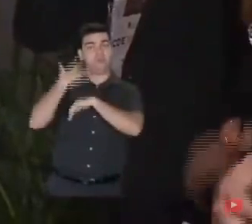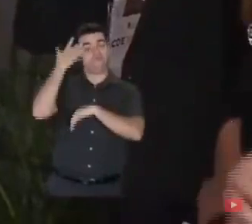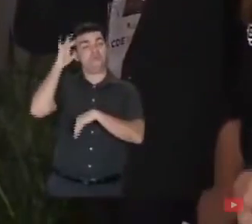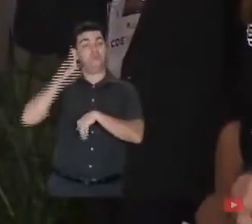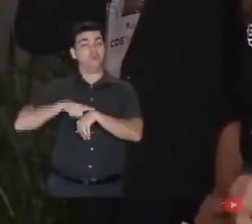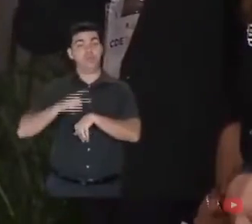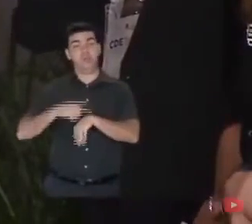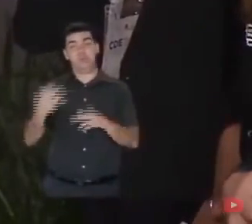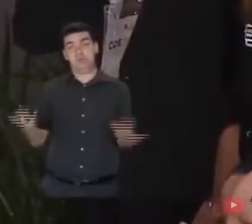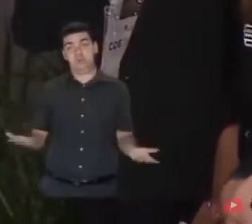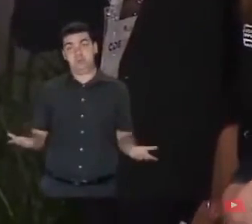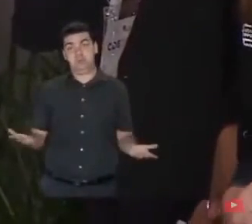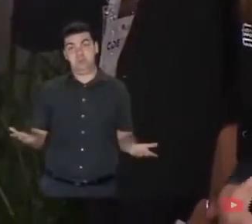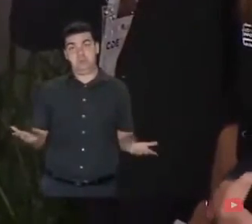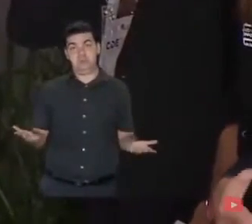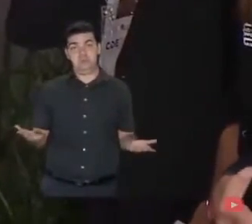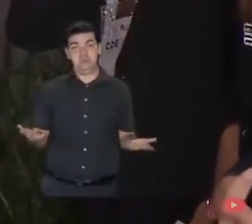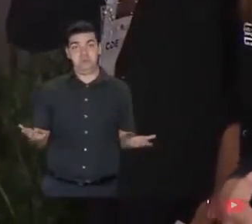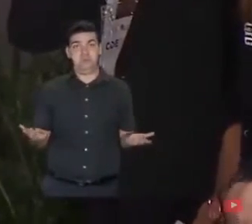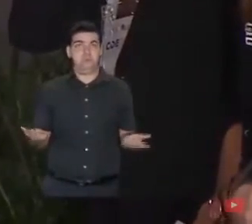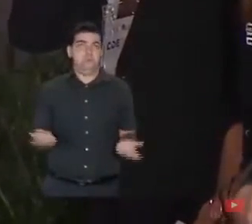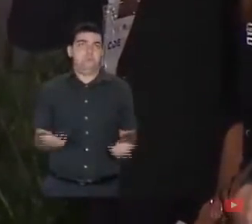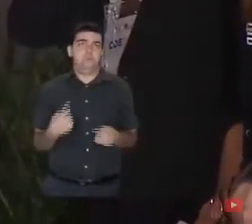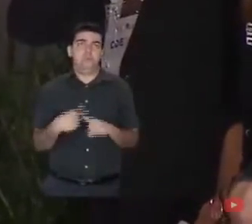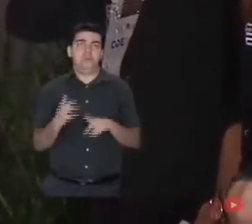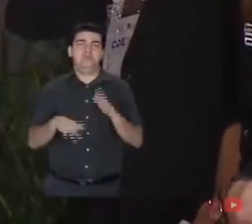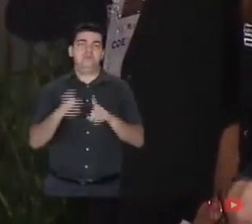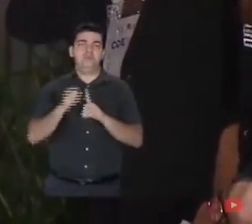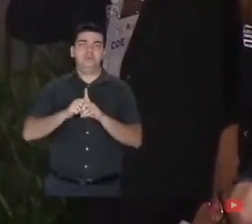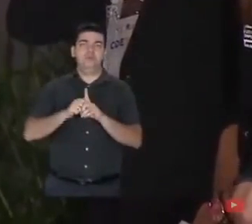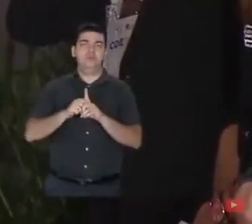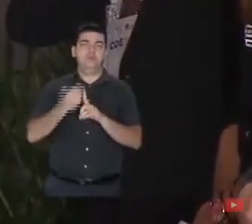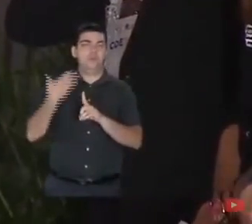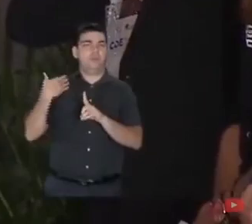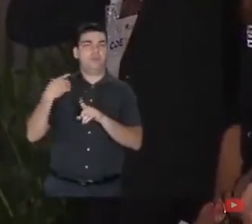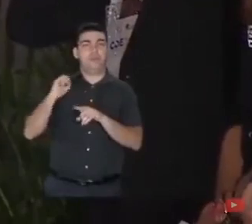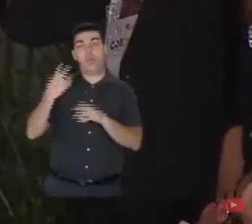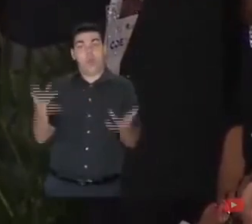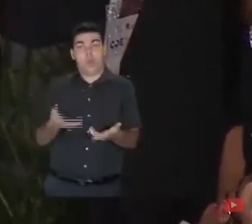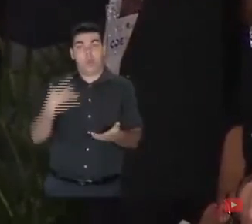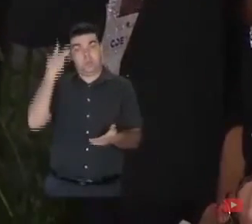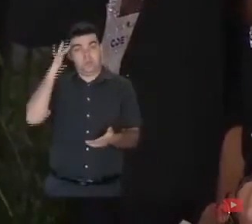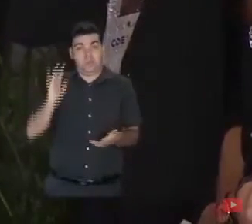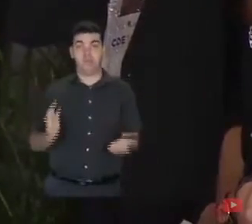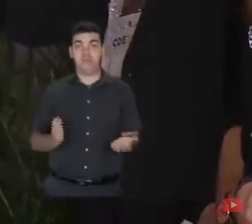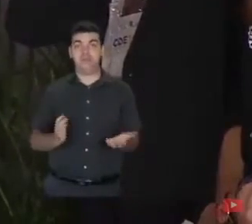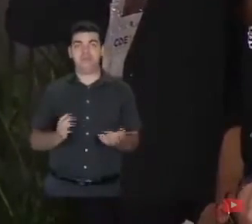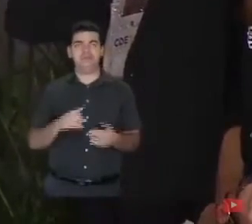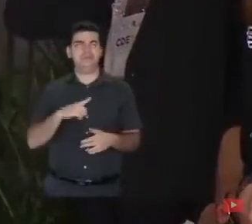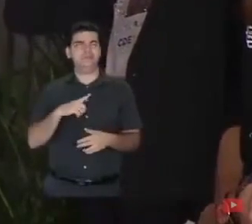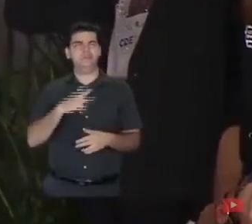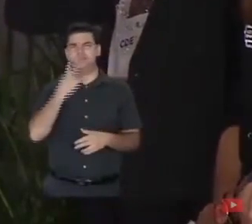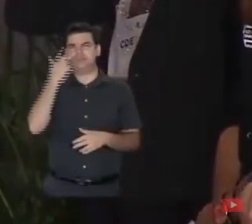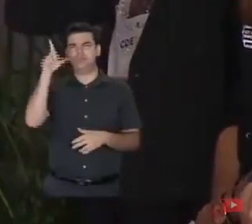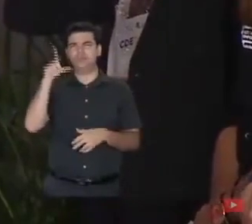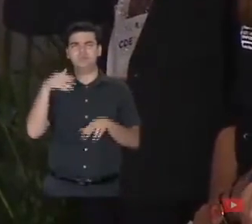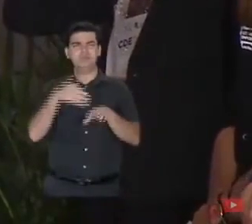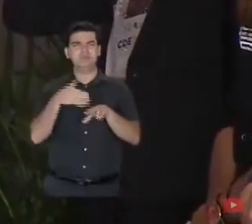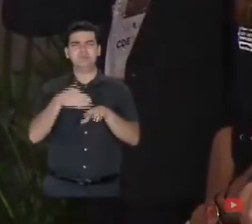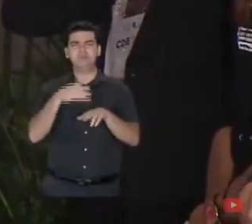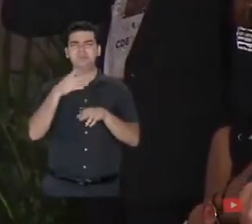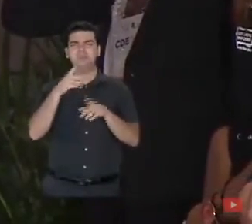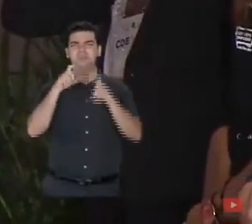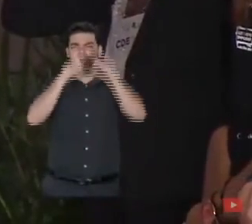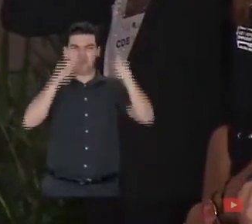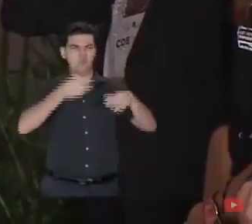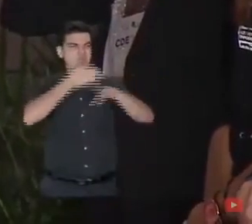anos atrás e a gente só ficou sabendo hoje, pode ter sido mês passado e não se sabe. Teve uma outra tentativa de ataque